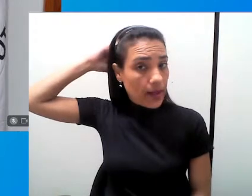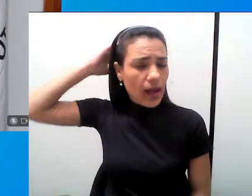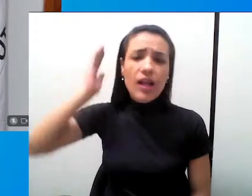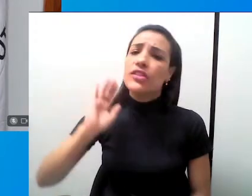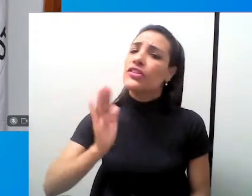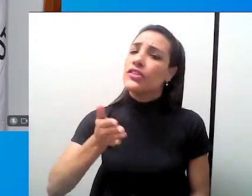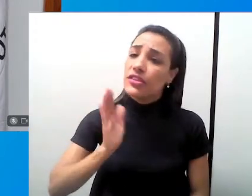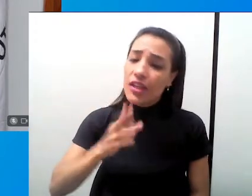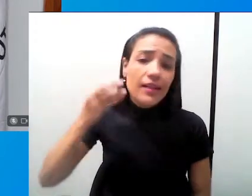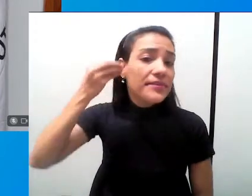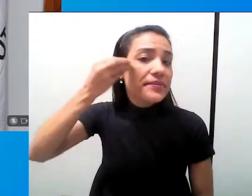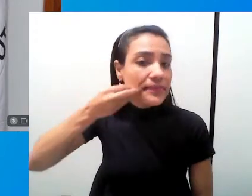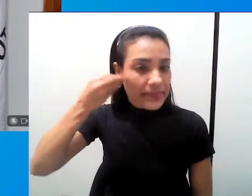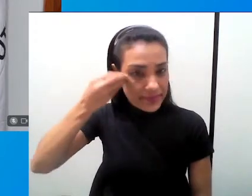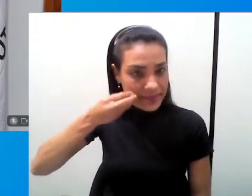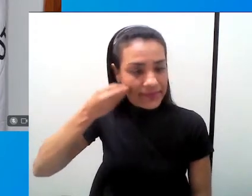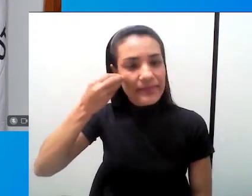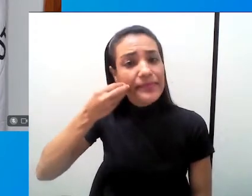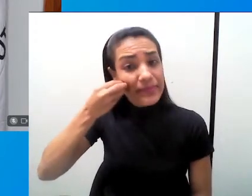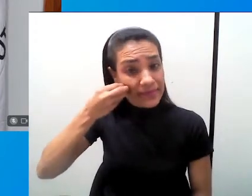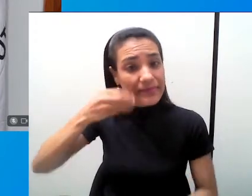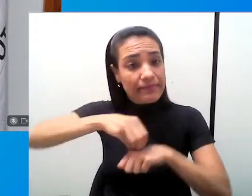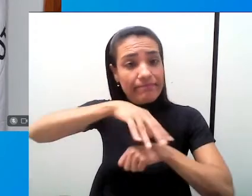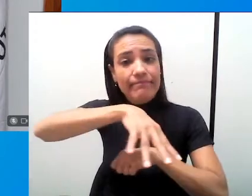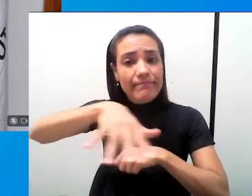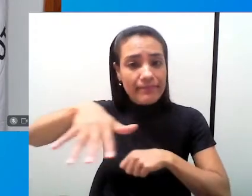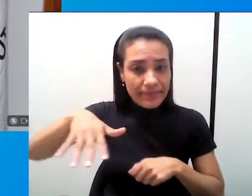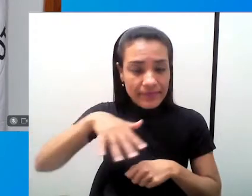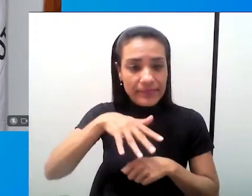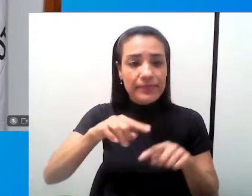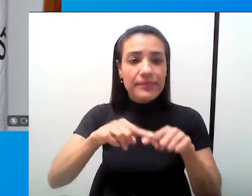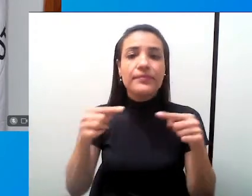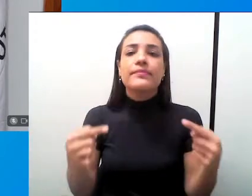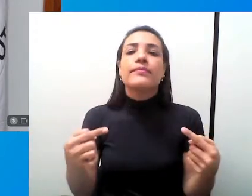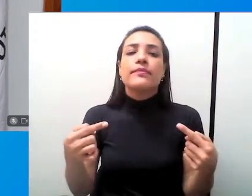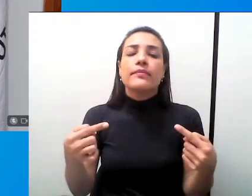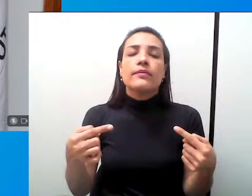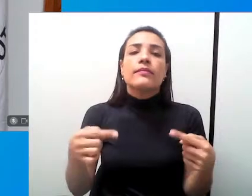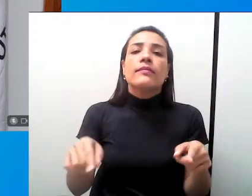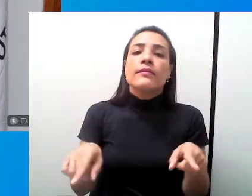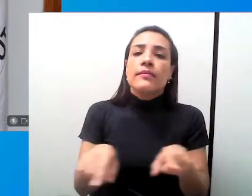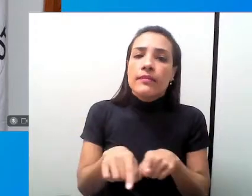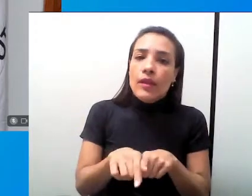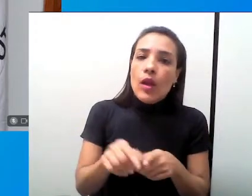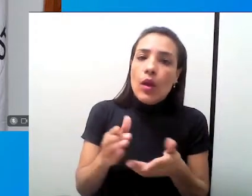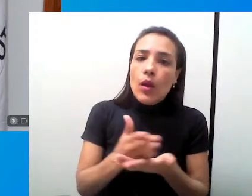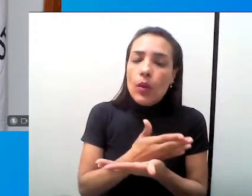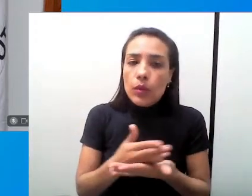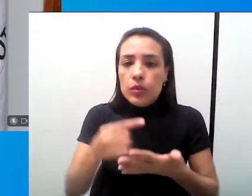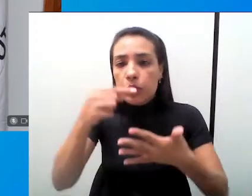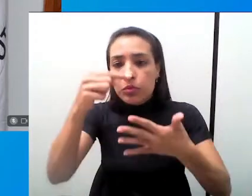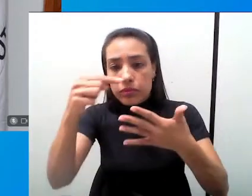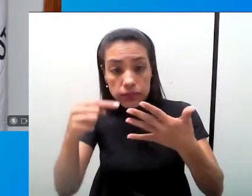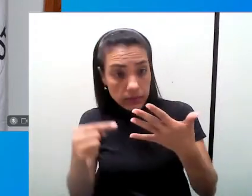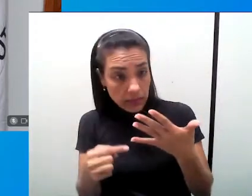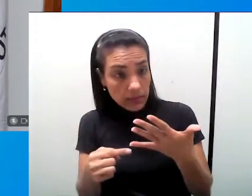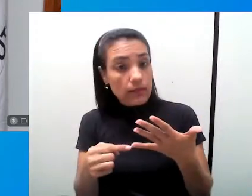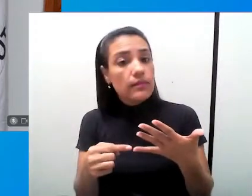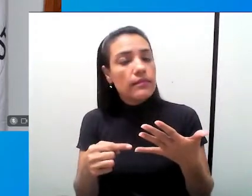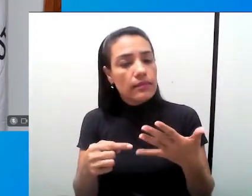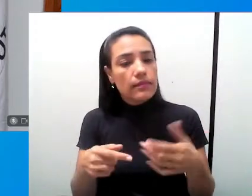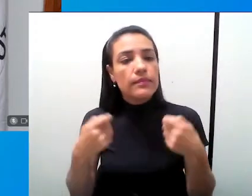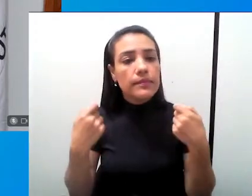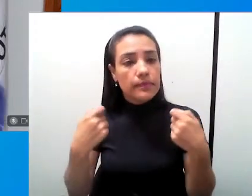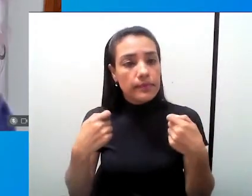que pode compartilhar, mas também falar os contrapontos, né? E ajudar muitíssimo a gente. Você